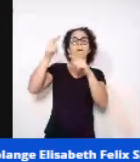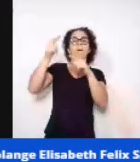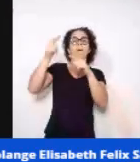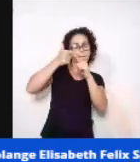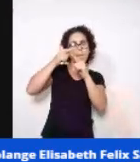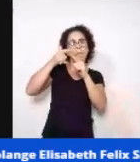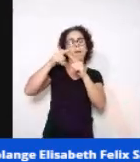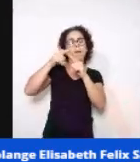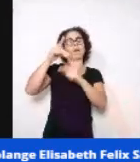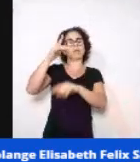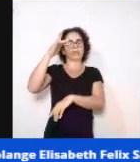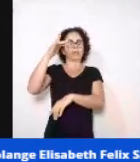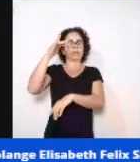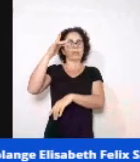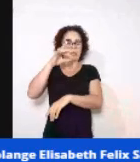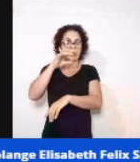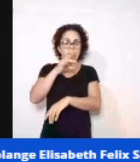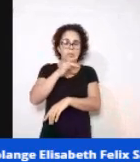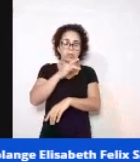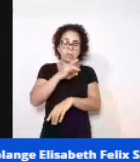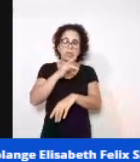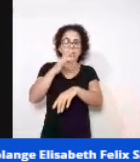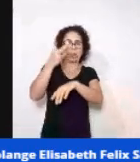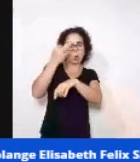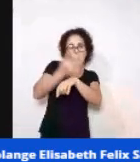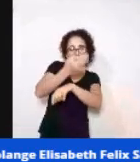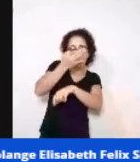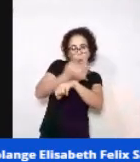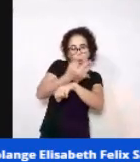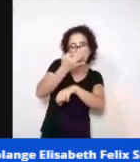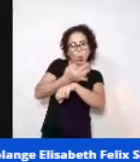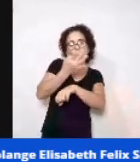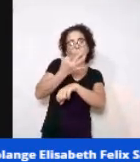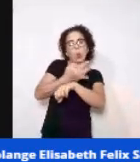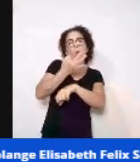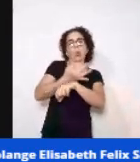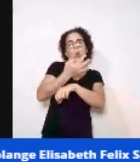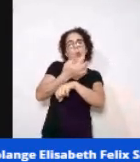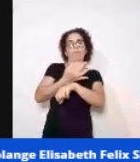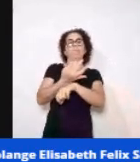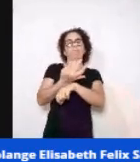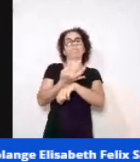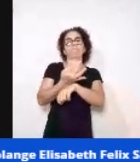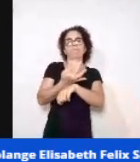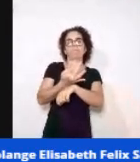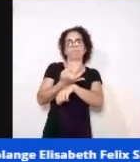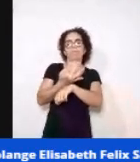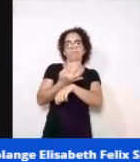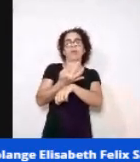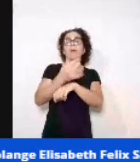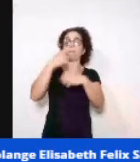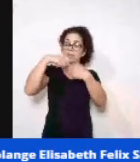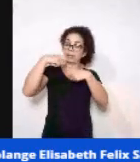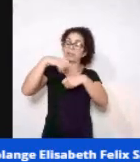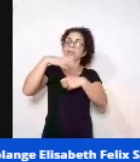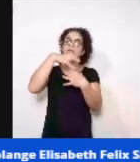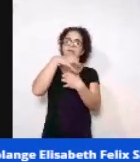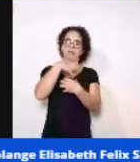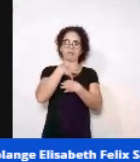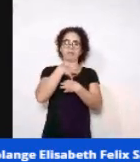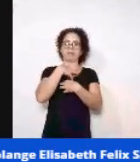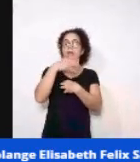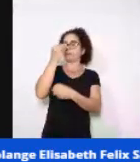Não mascare a sua própria dor e não vitimize a dor do outro. Não menospreze a dor do